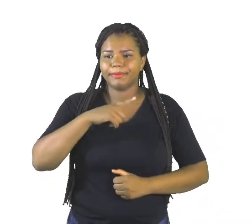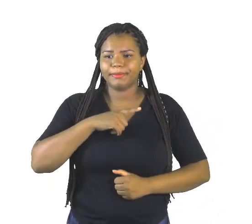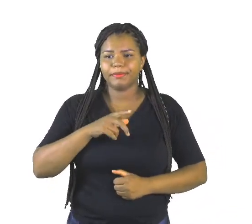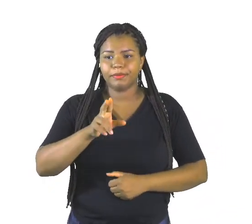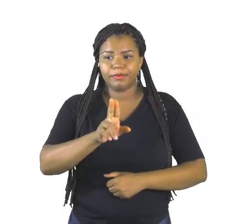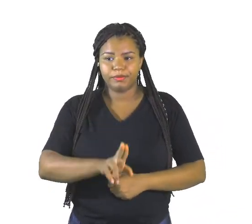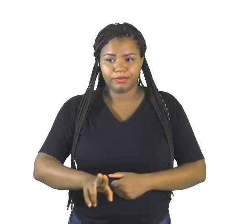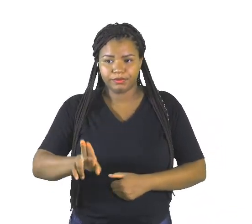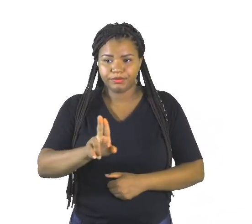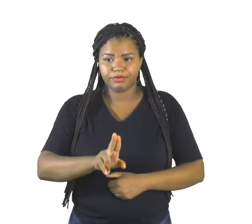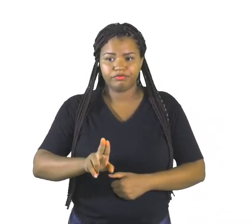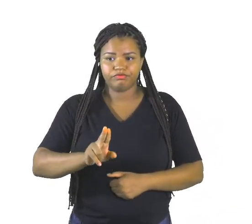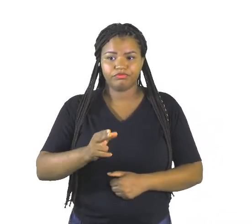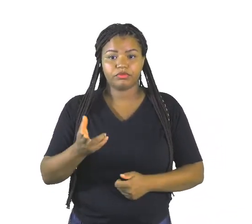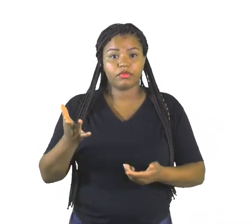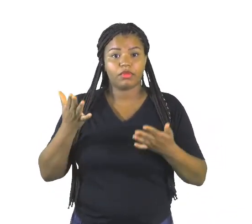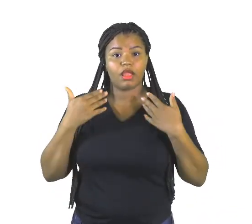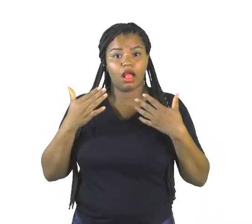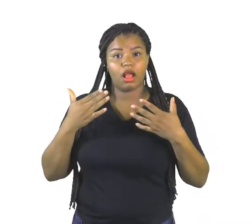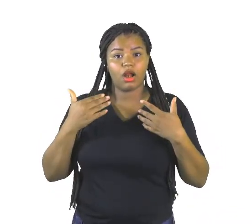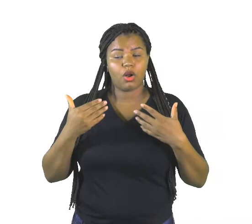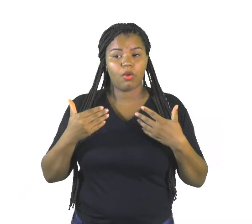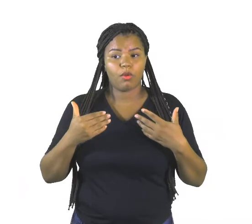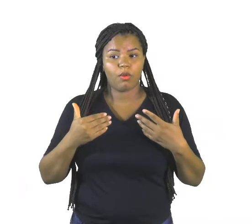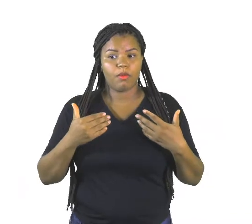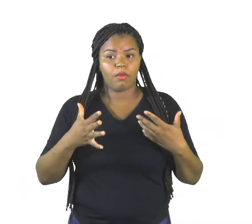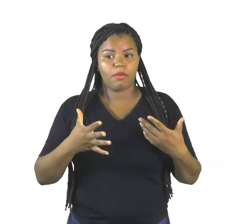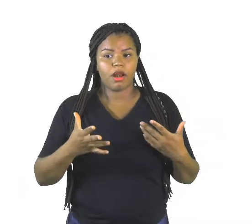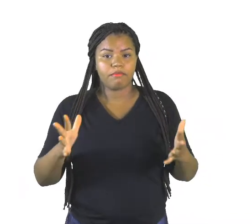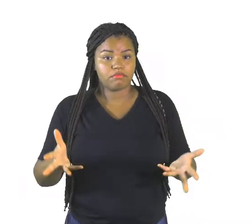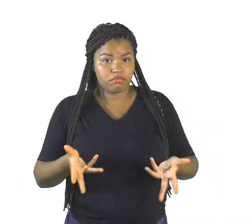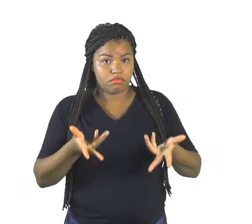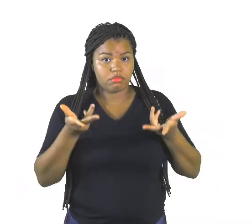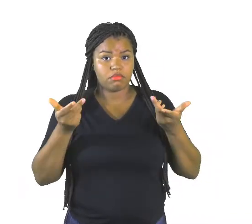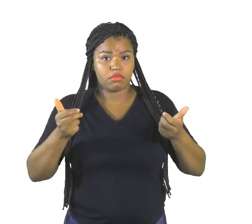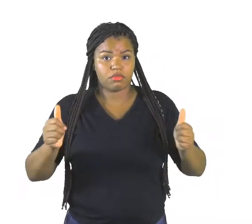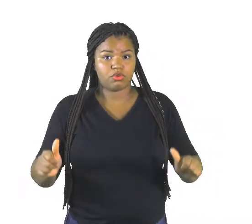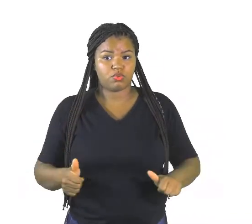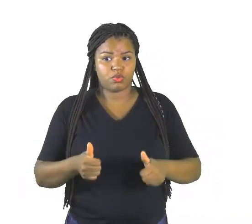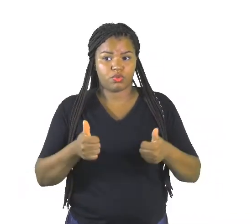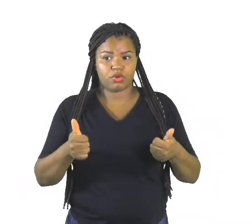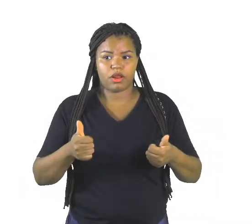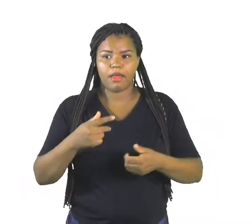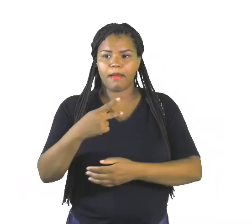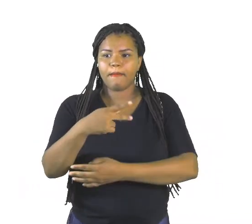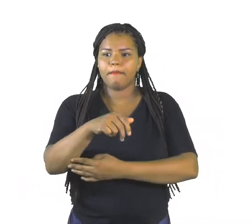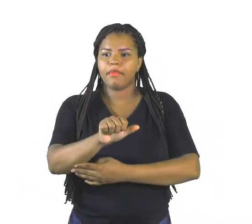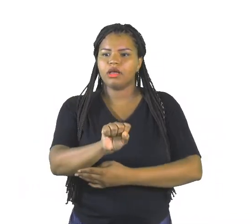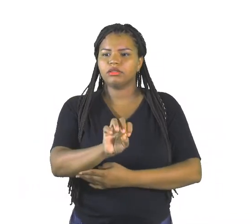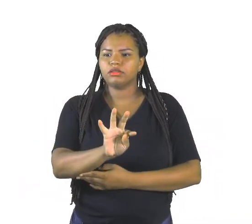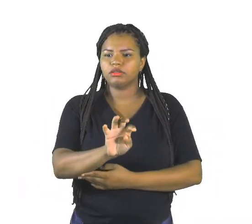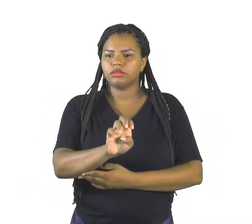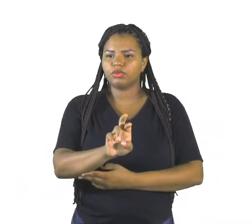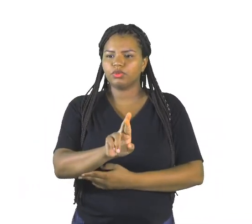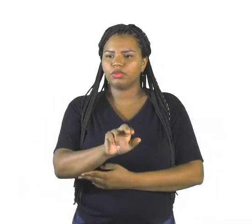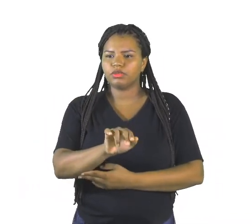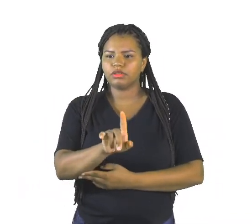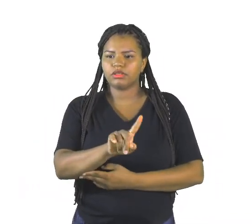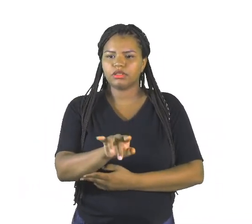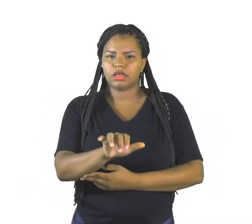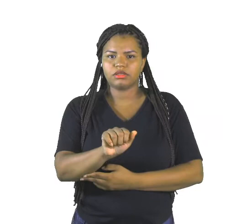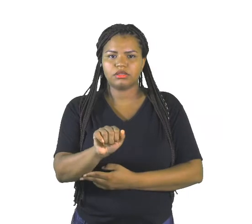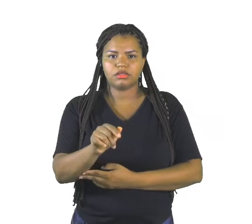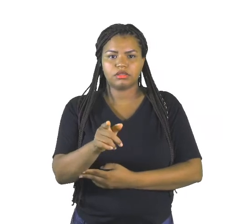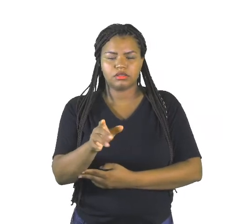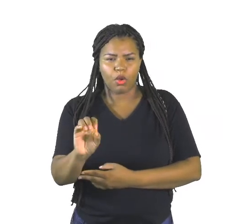do calor para deixar um alimento com a melhor qualidade. Por exemplo, a pasteurização. A pasteurização geralmente é usada com os